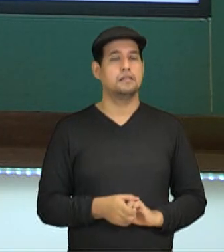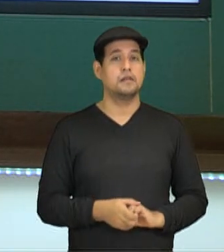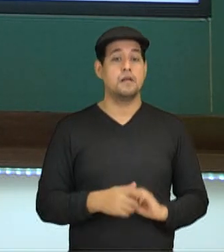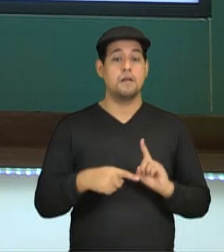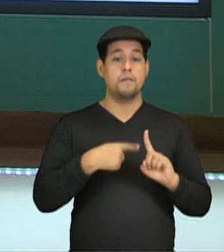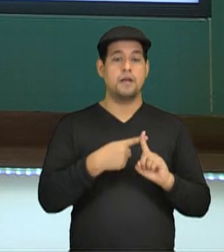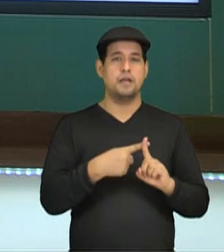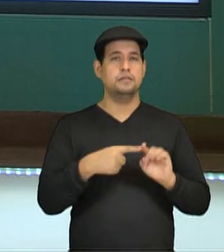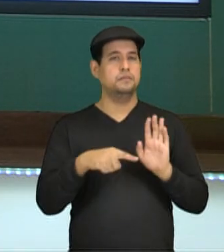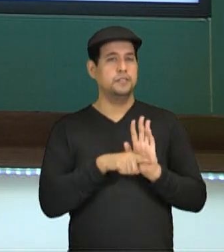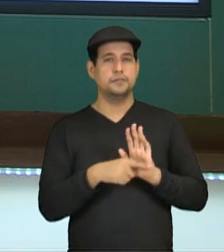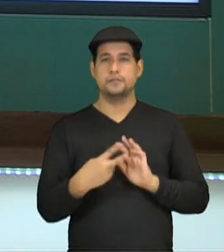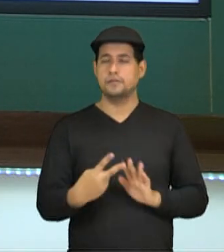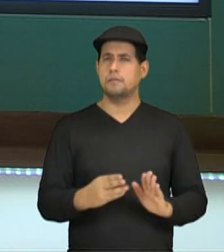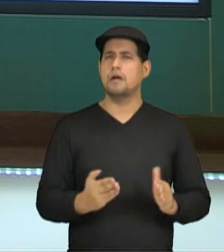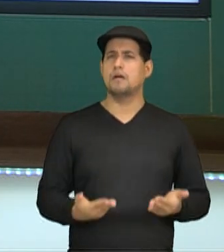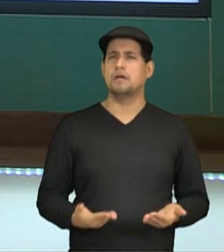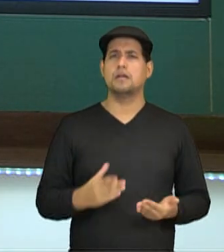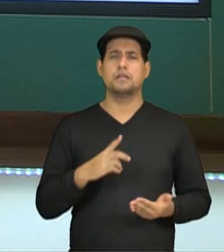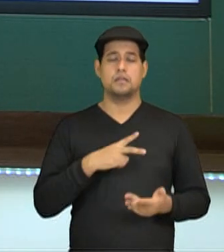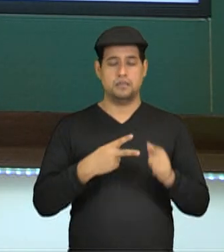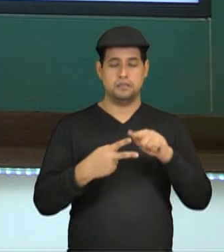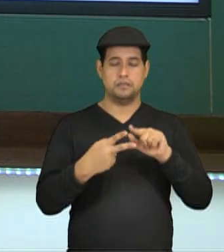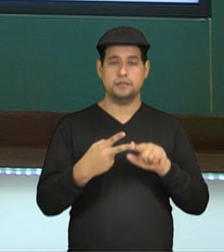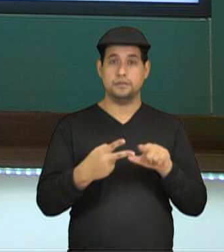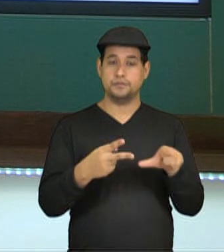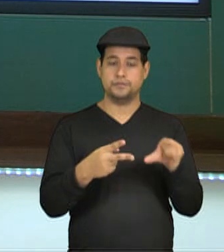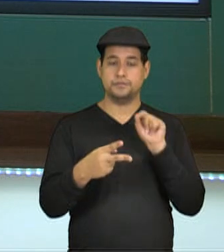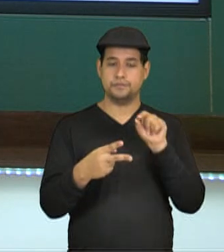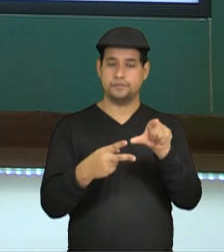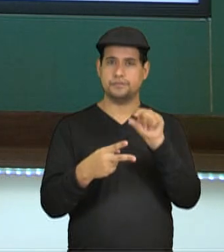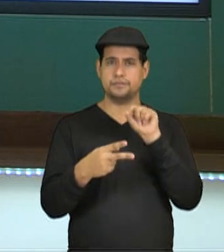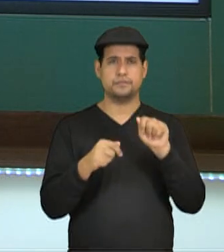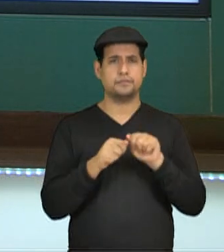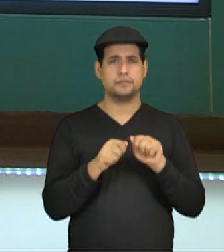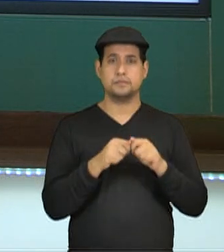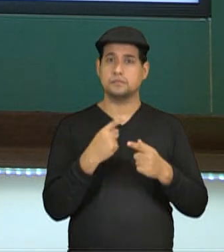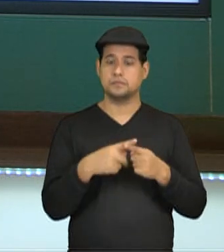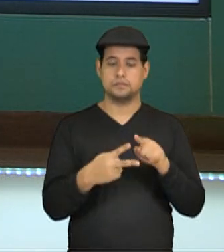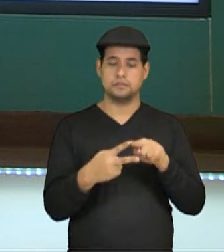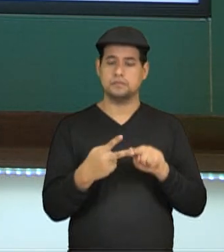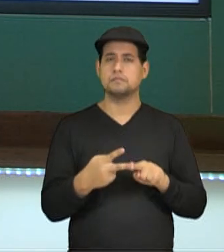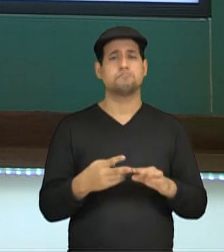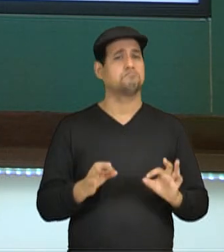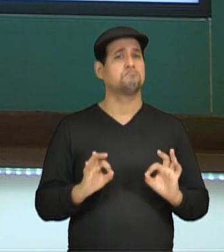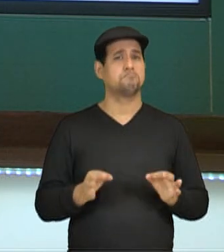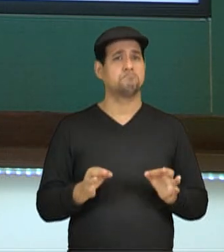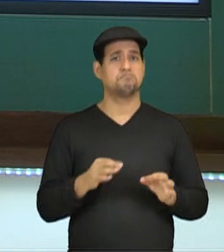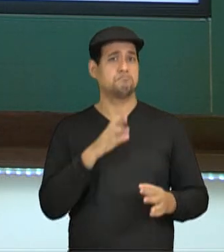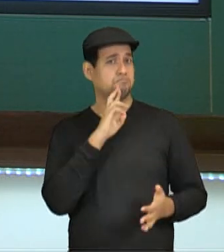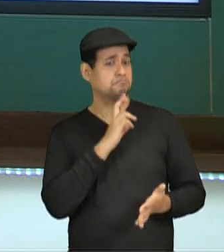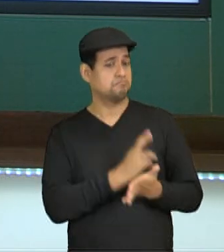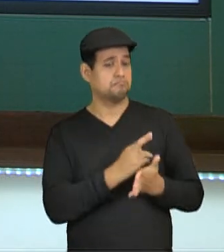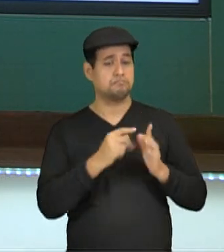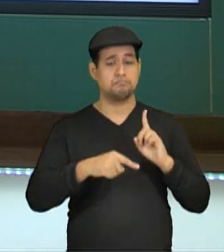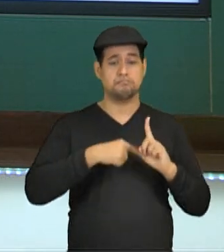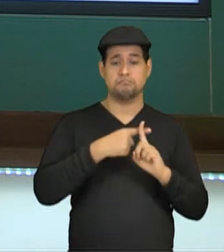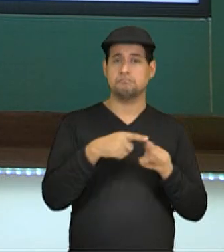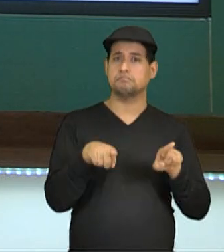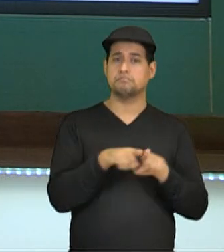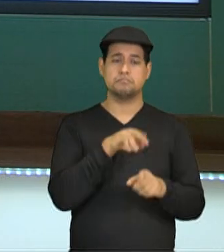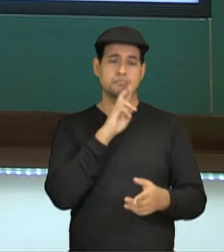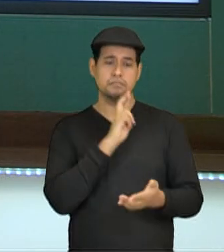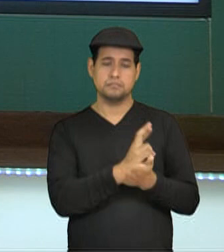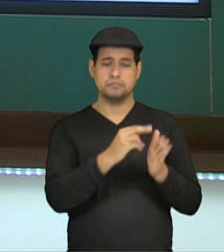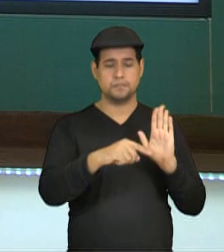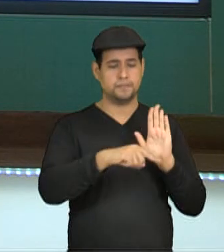menos 2. E agora, você tem duas opções para poder resolver, porque as duas dão certo. Tanto a resposta positiva quanto a